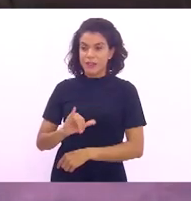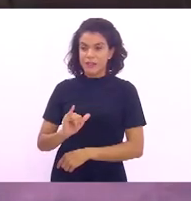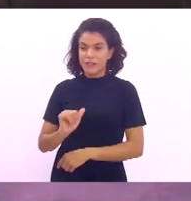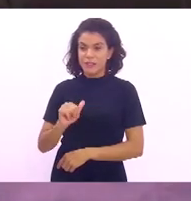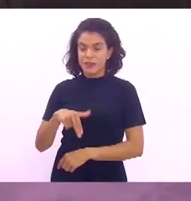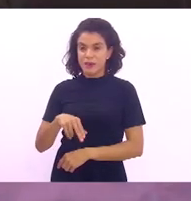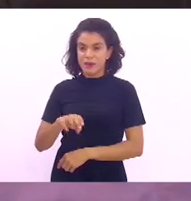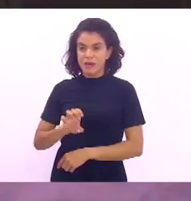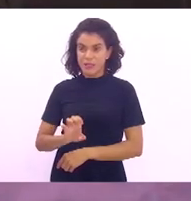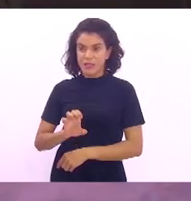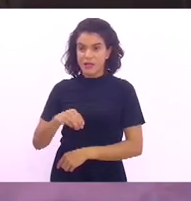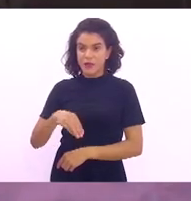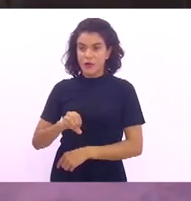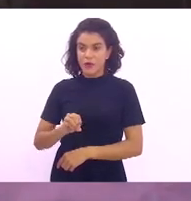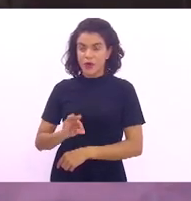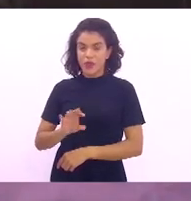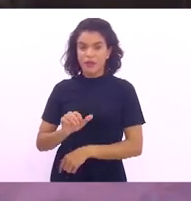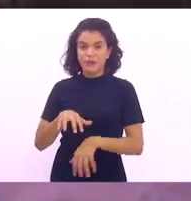remotamente